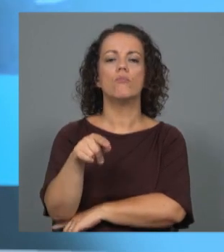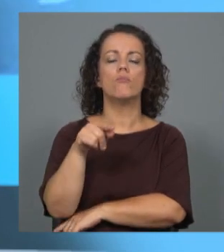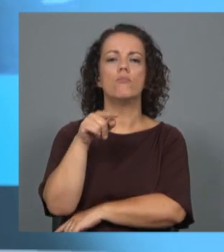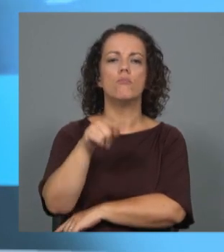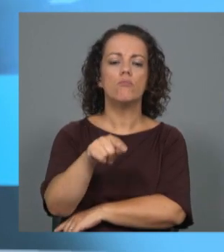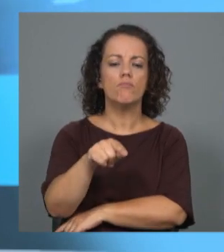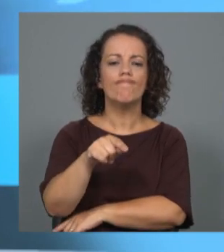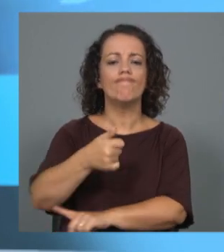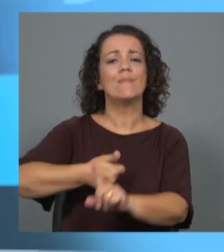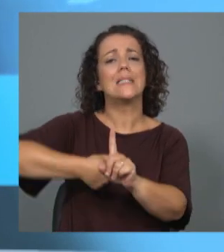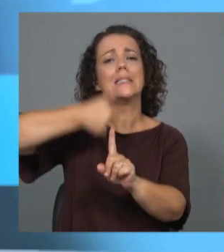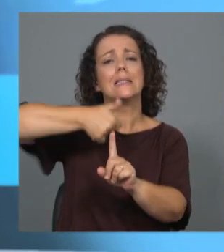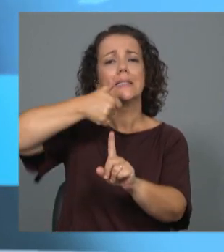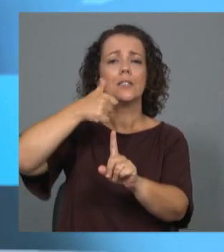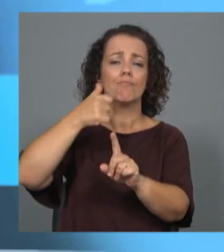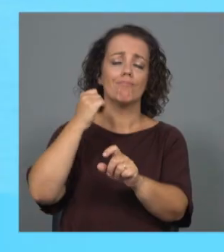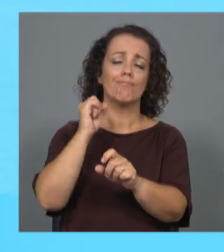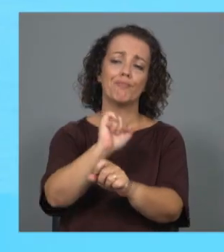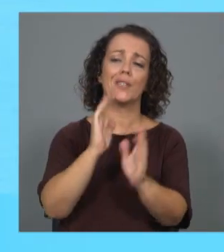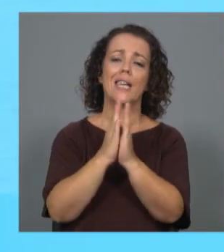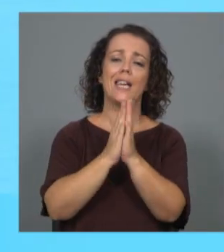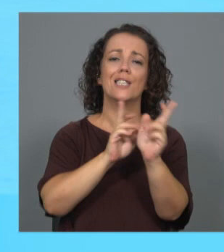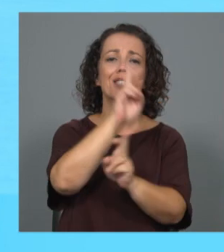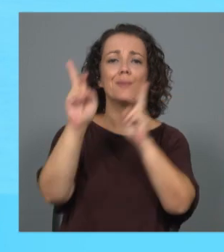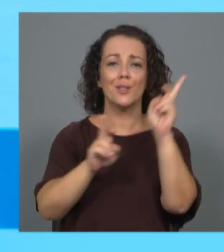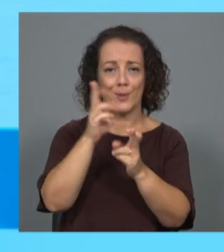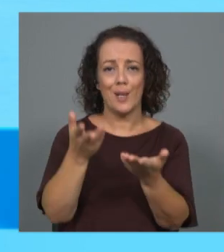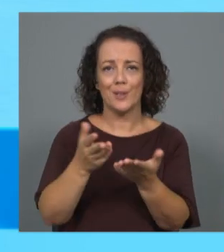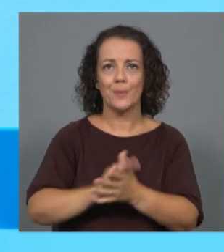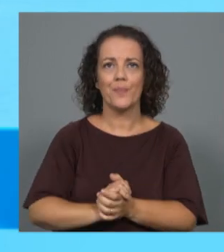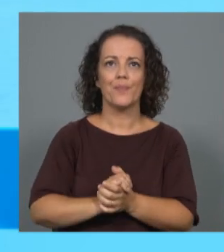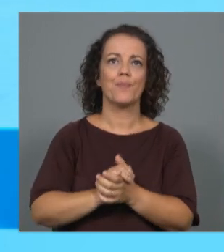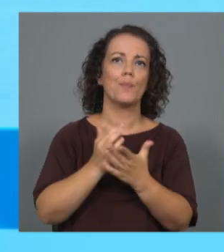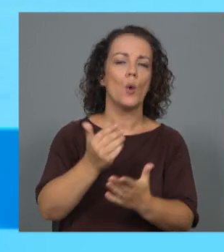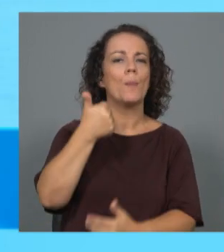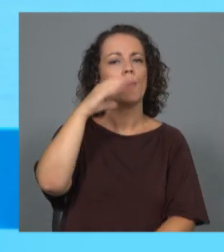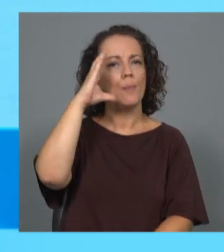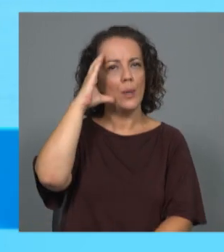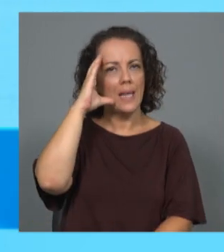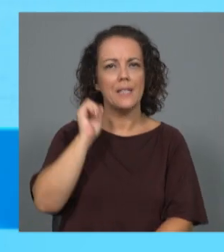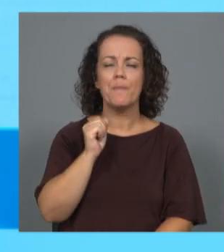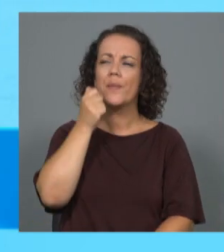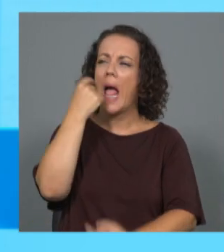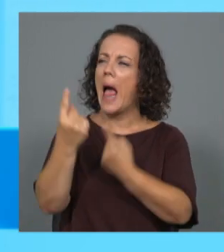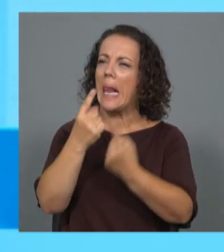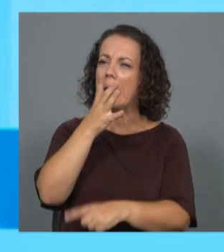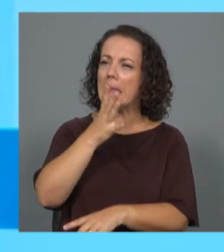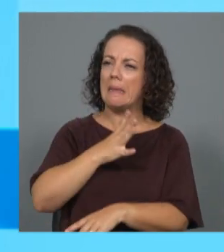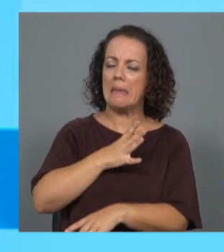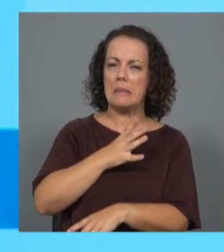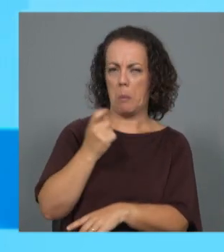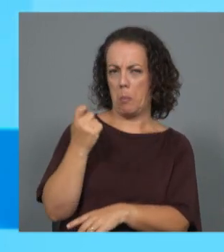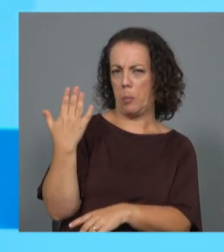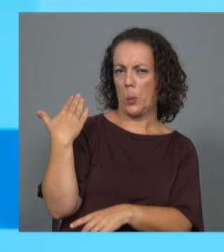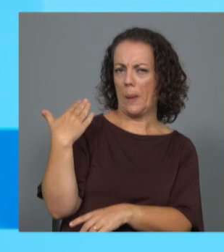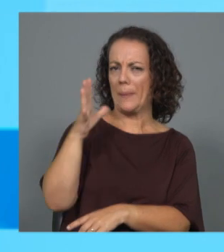a atividade missionária da Igreja? Ora, muito boa tarde. Dizia-me alguém recentemente